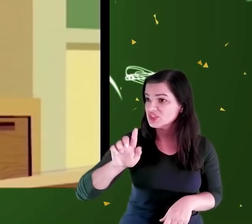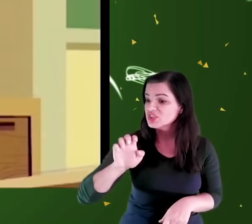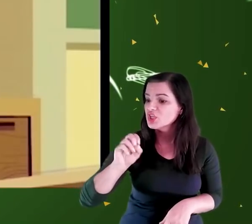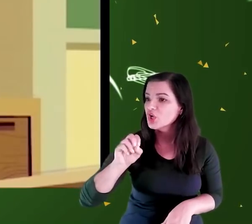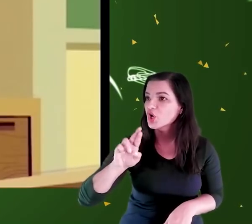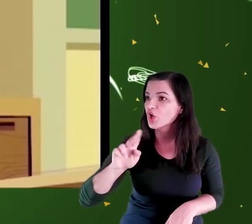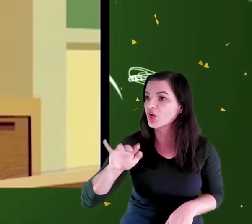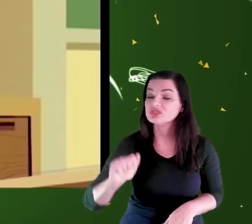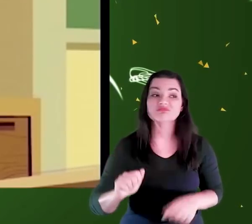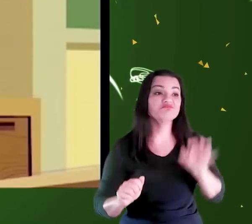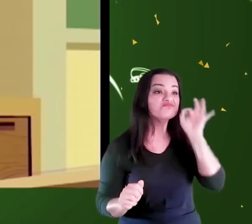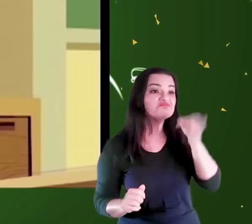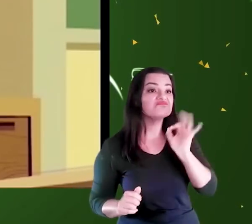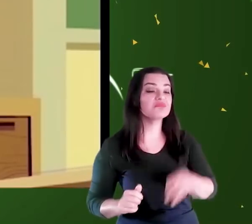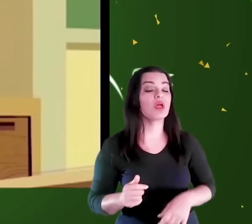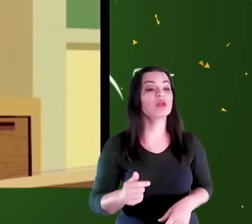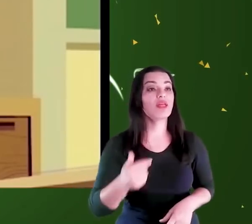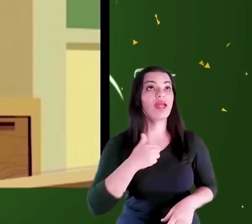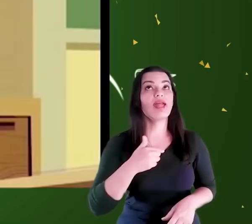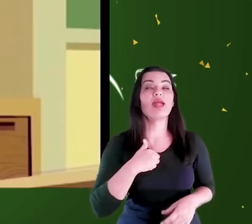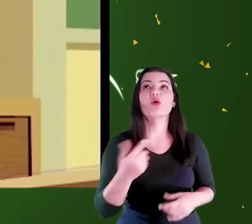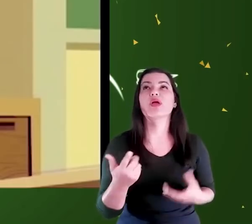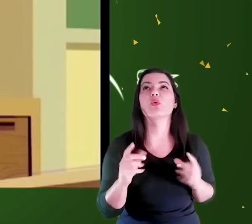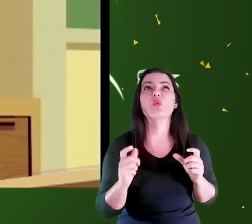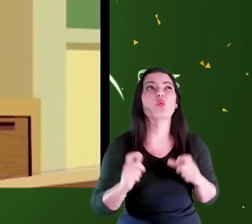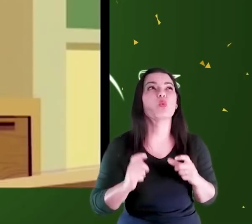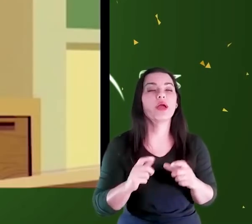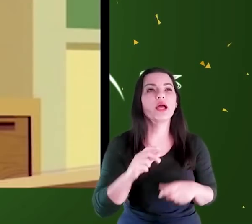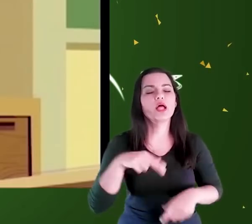certíssima. Eu sou a